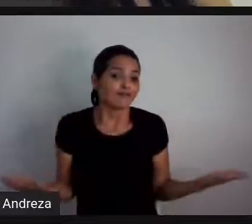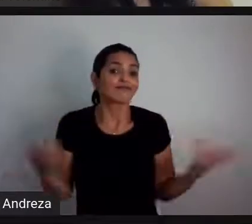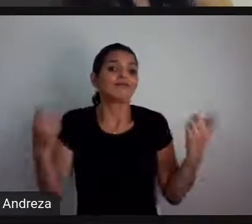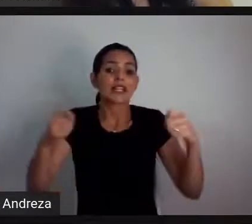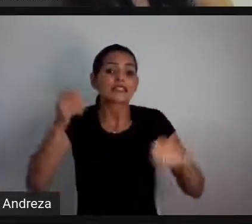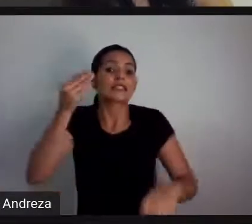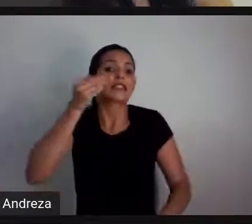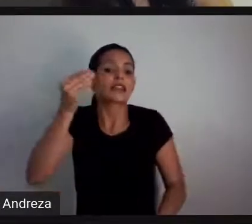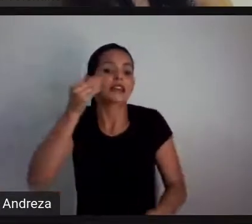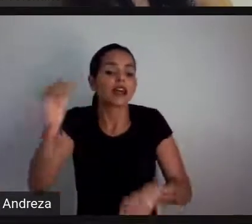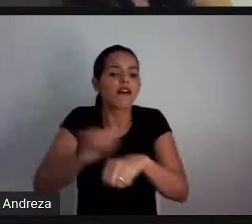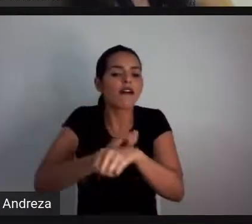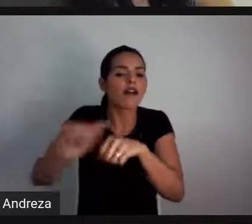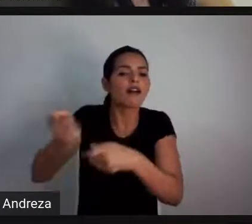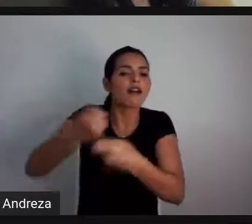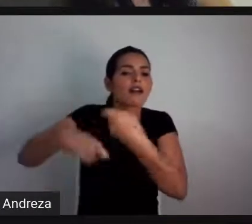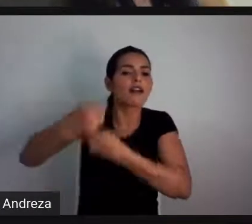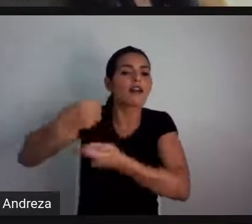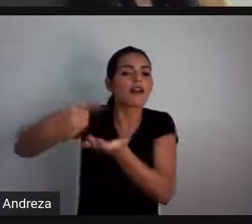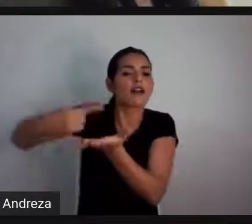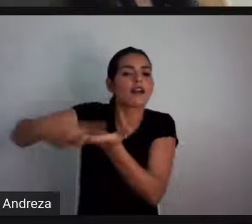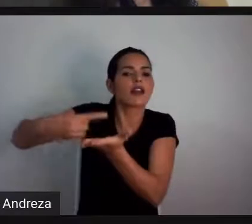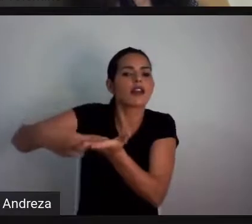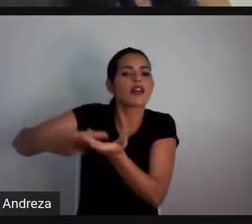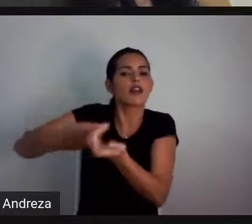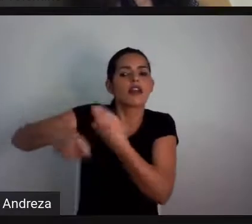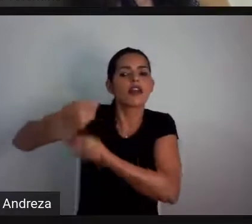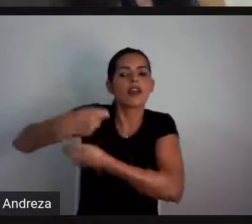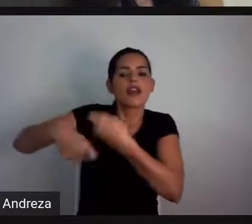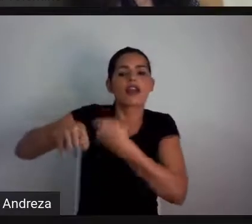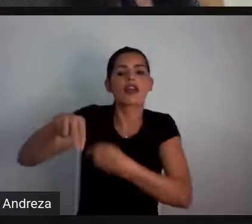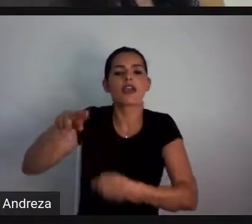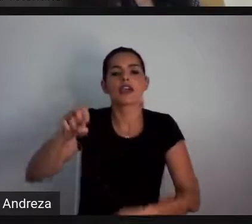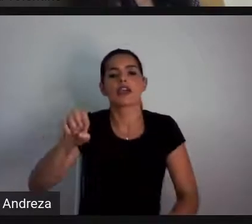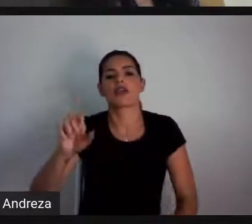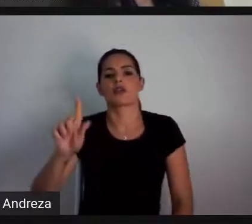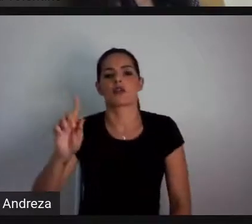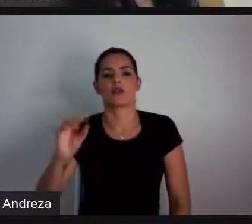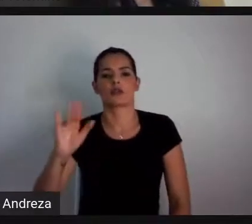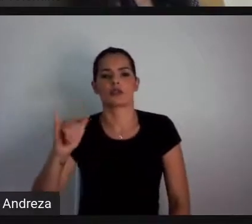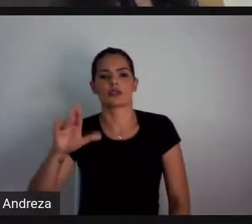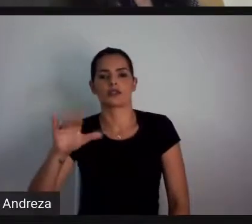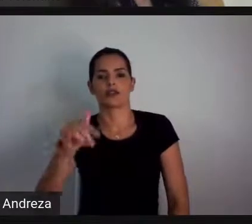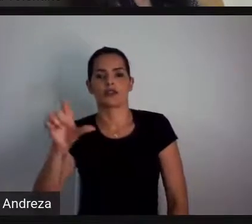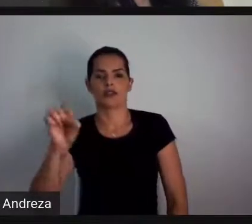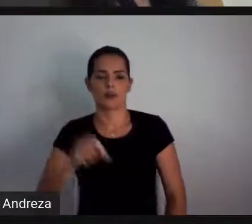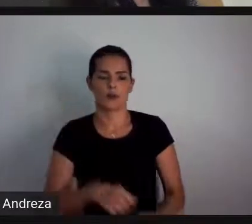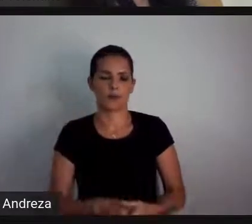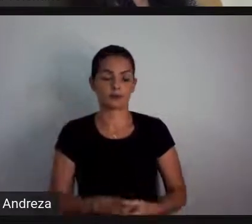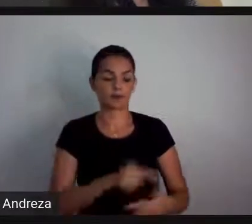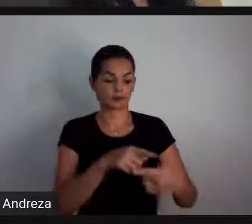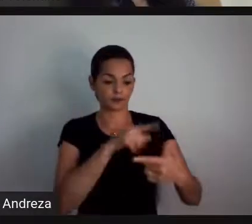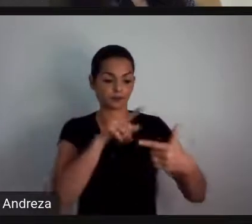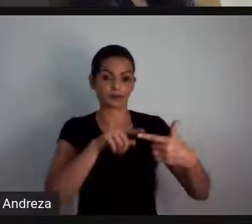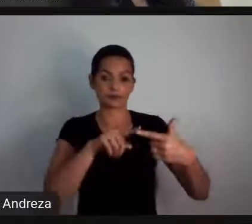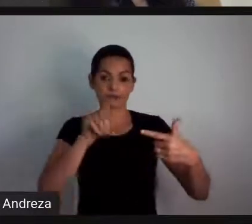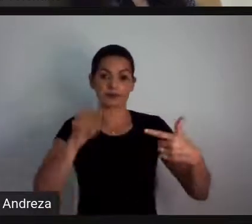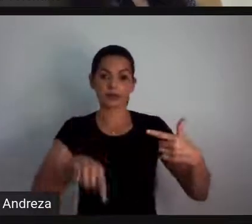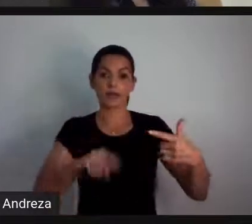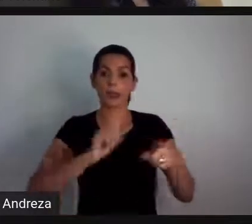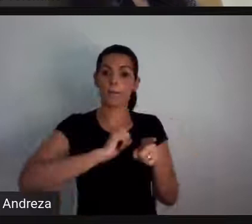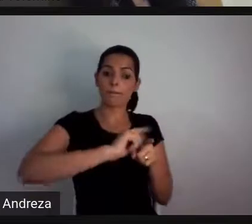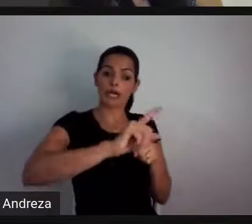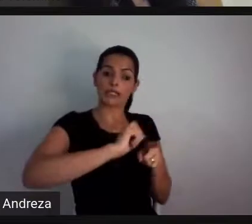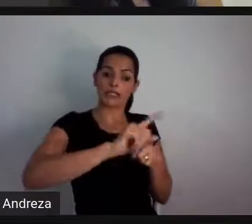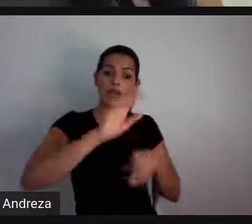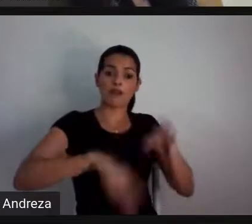essa negociação. Outra estratégia que eu acho interessante é tentar consolidar, né, todas essas parcelas, né, às